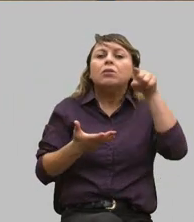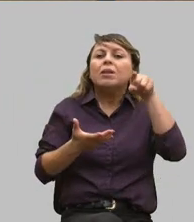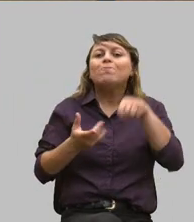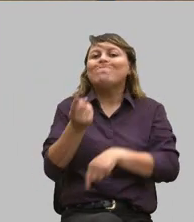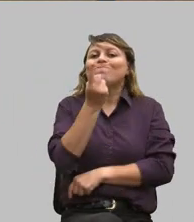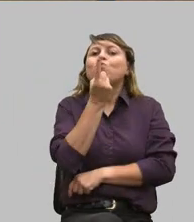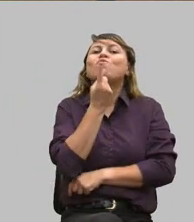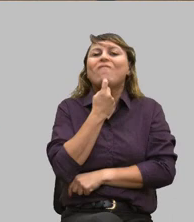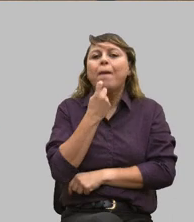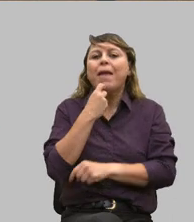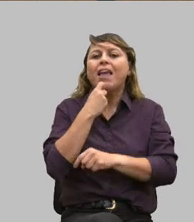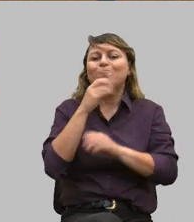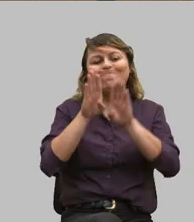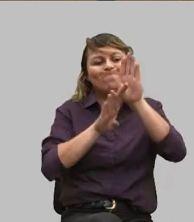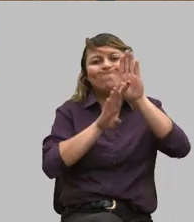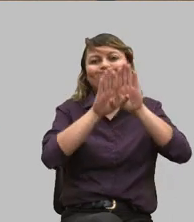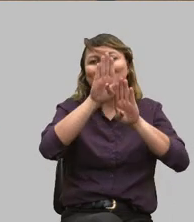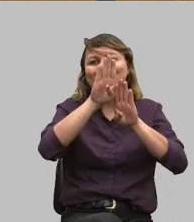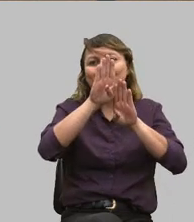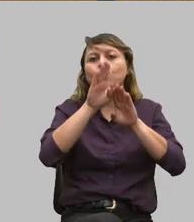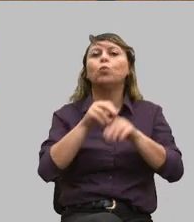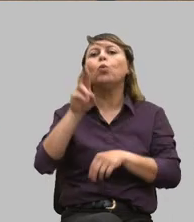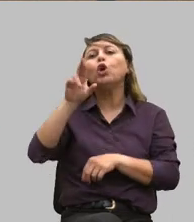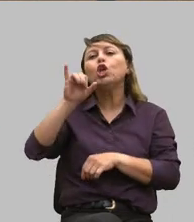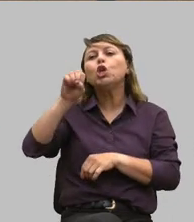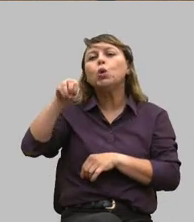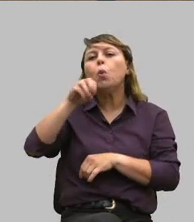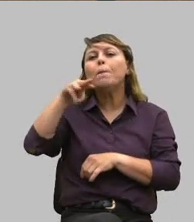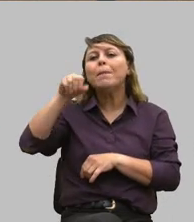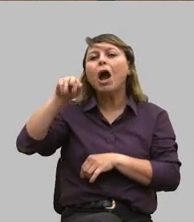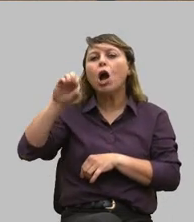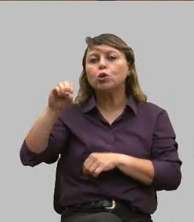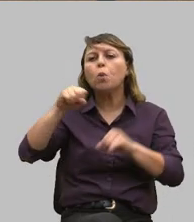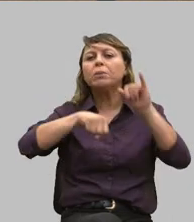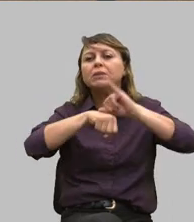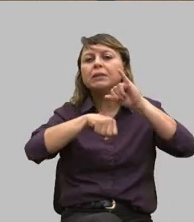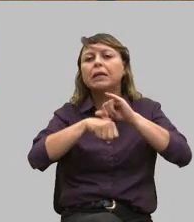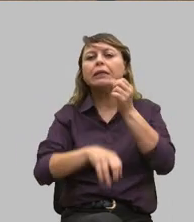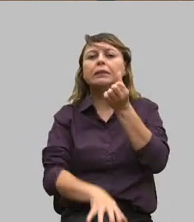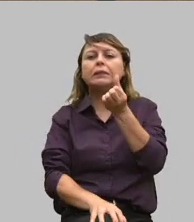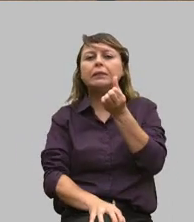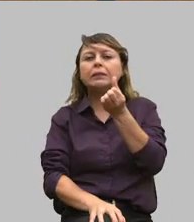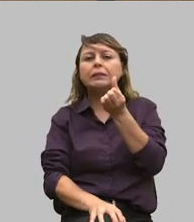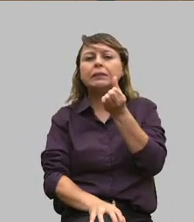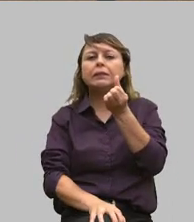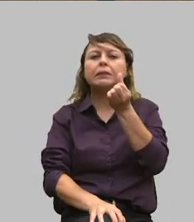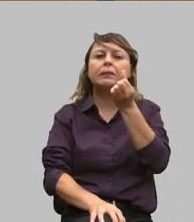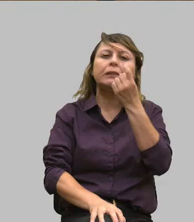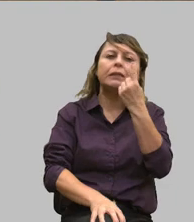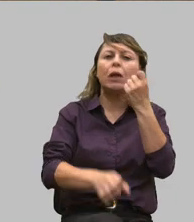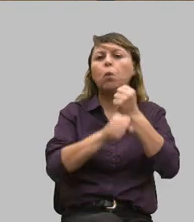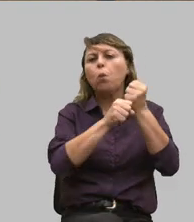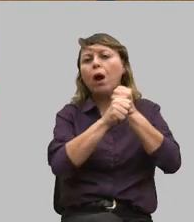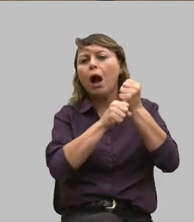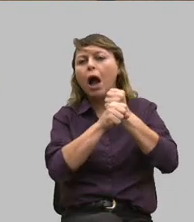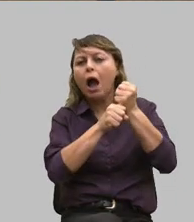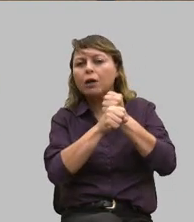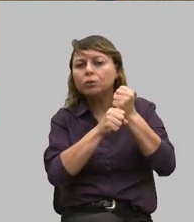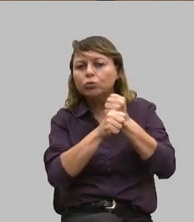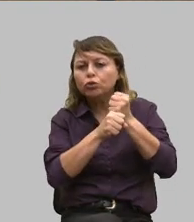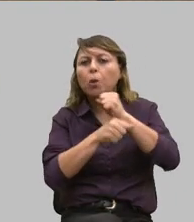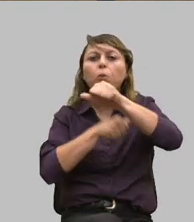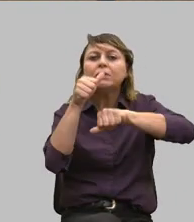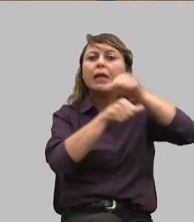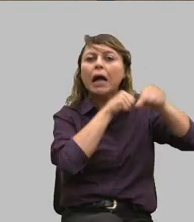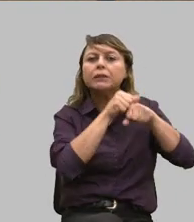vermelho o município de Rio Manso é o município de 68 61 anos de de emancipação política